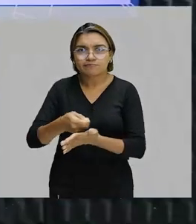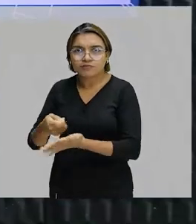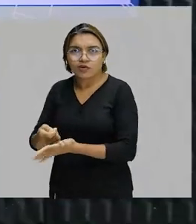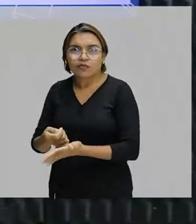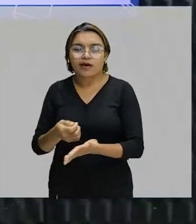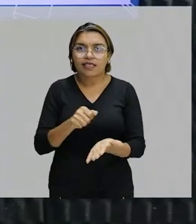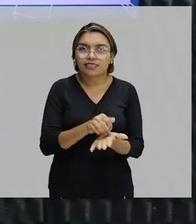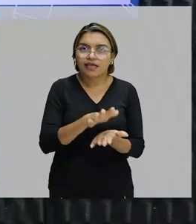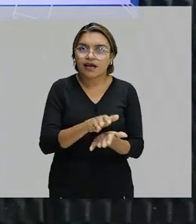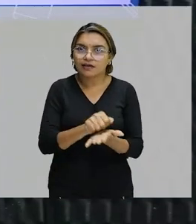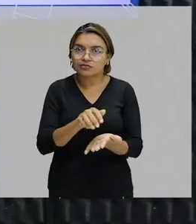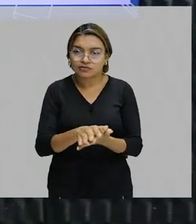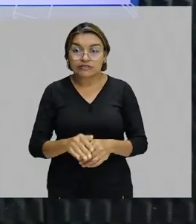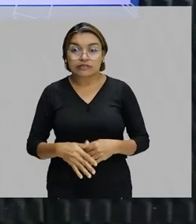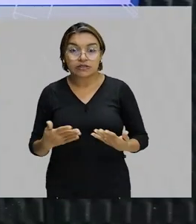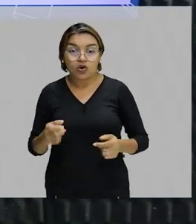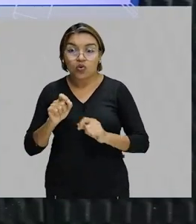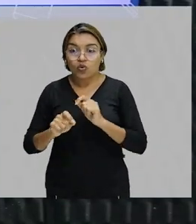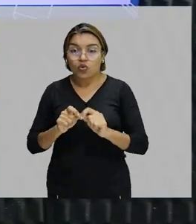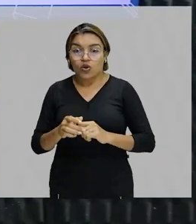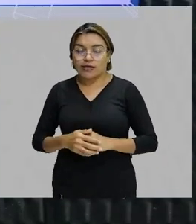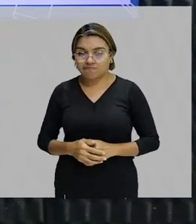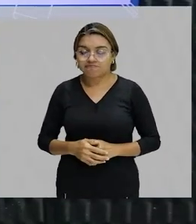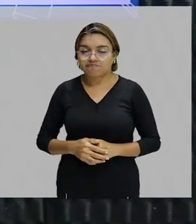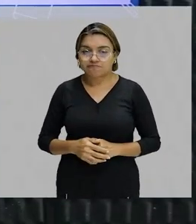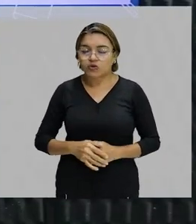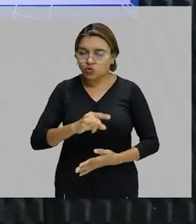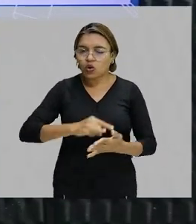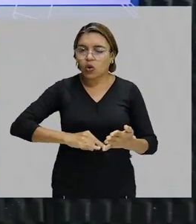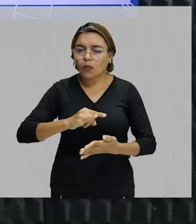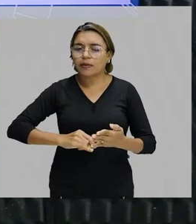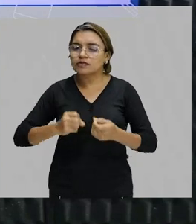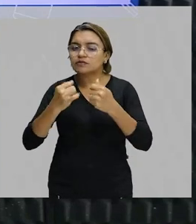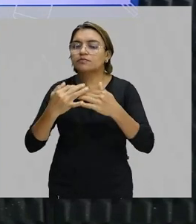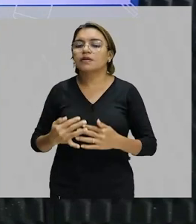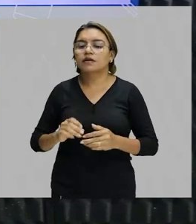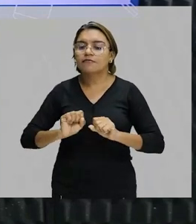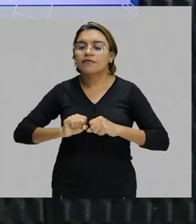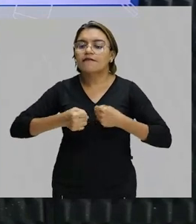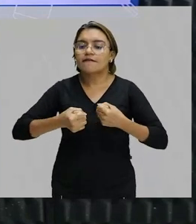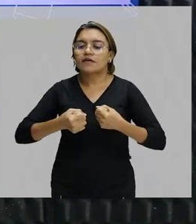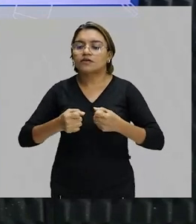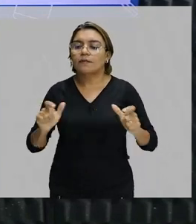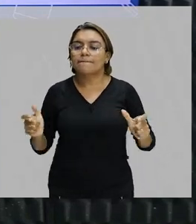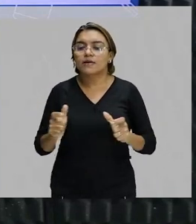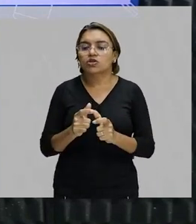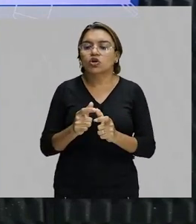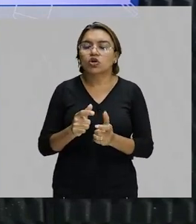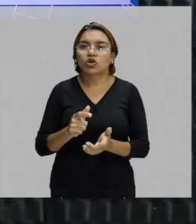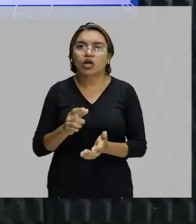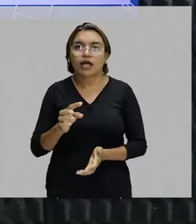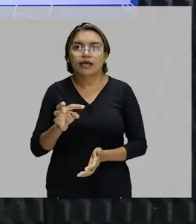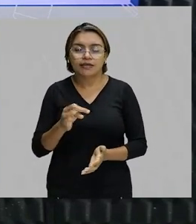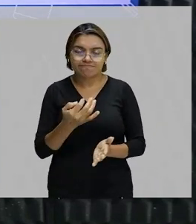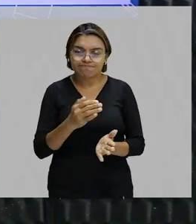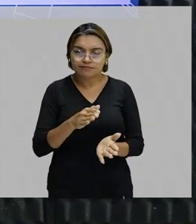geral o que o Consenso de Washington que é esse documento que a gente tá lendo aqui defende é a menor taxação de imposto possível ou